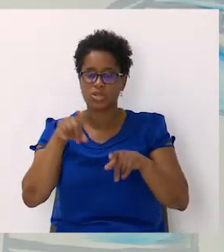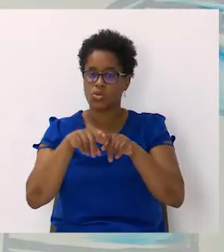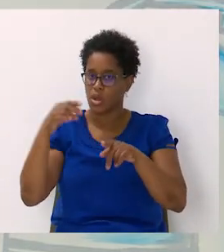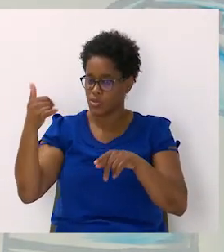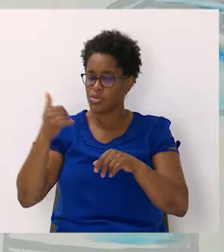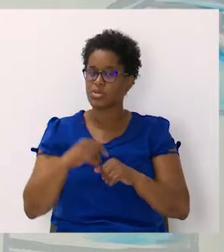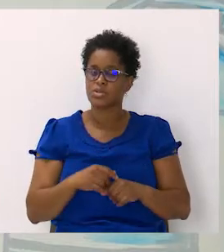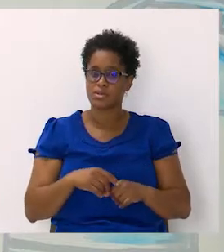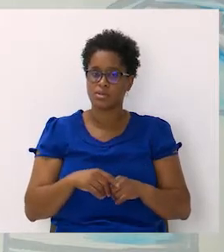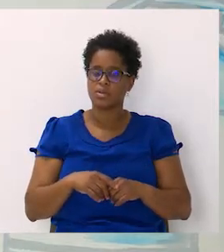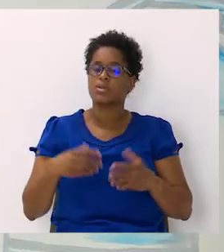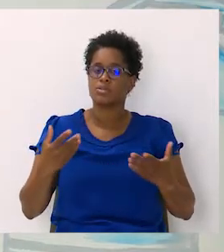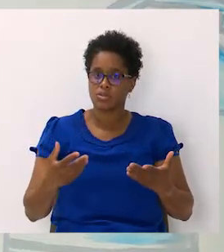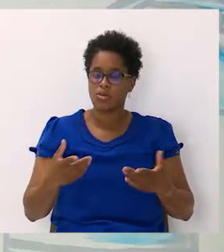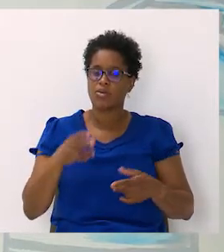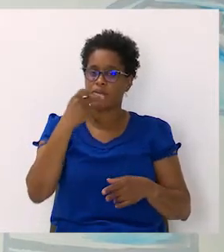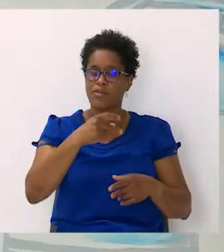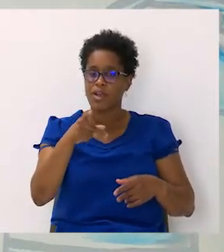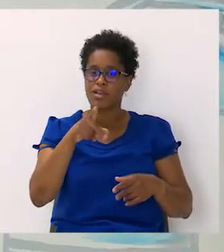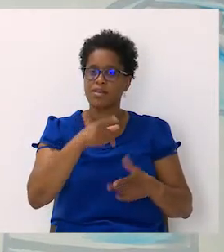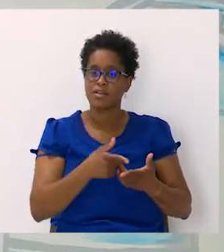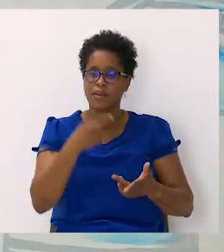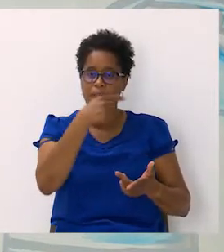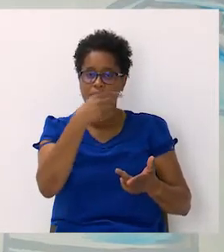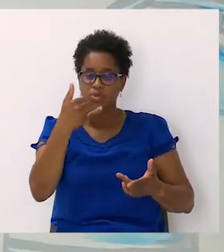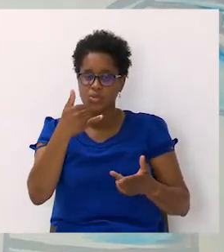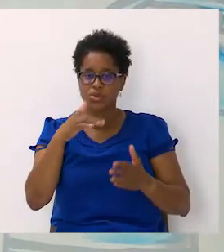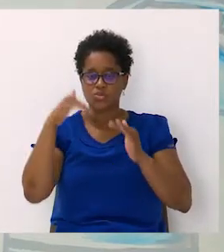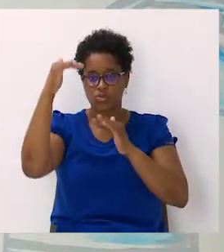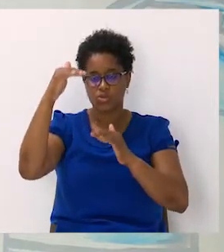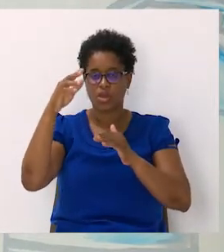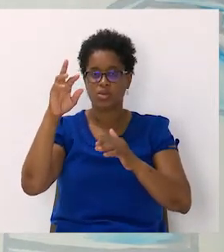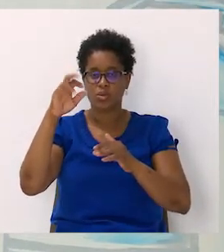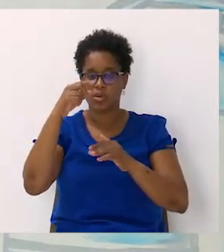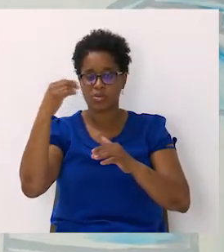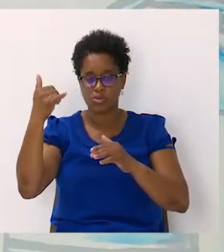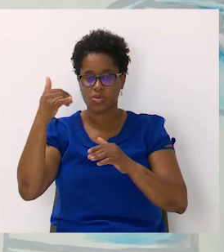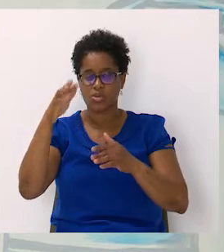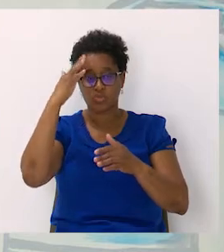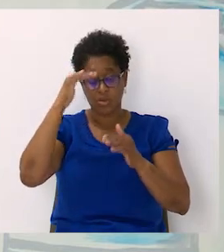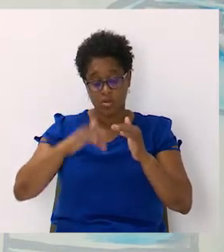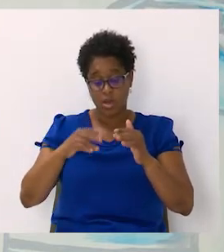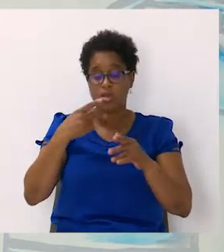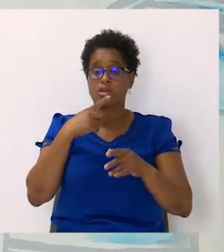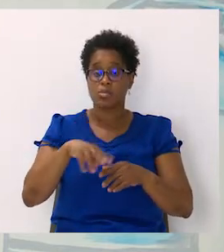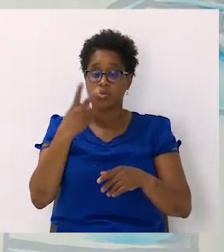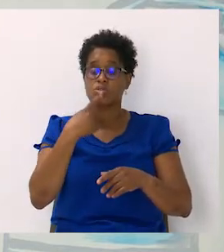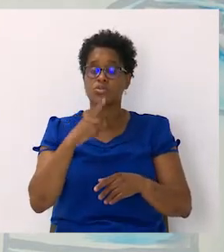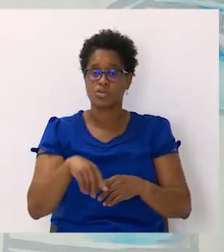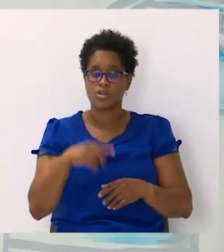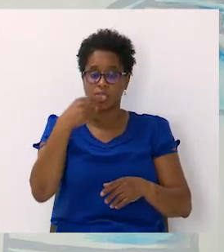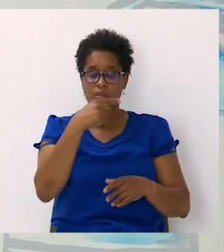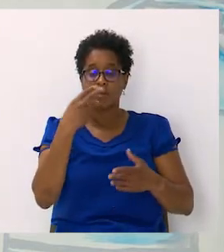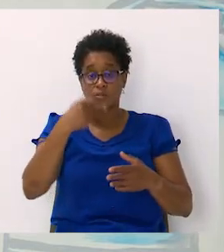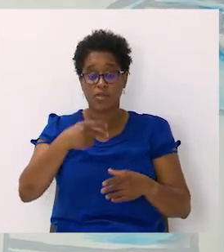2. Então, ficamos com menos 2, expoente 2, a base repete duas vezes. Ficamos com menos